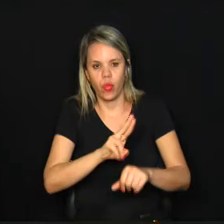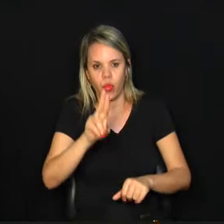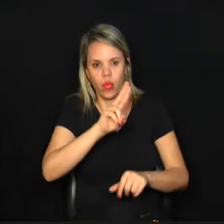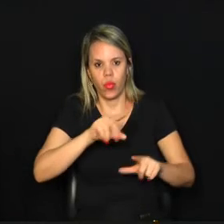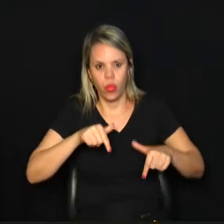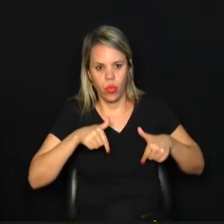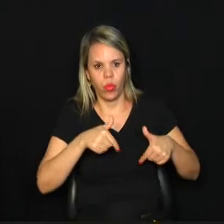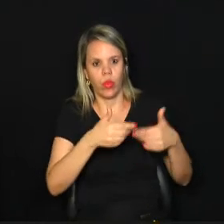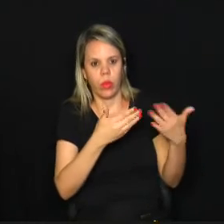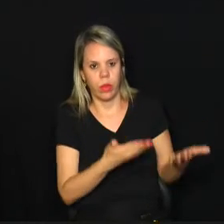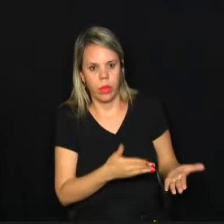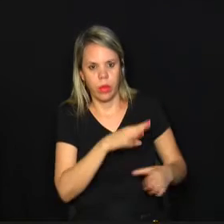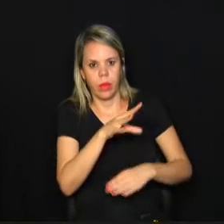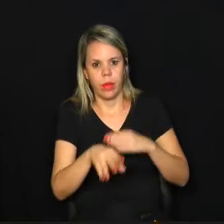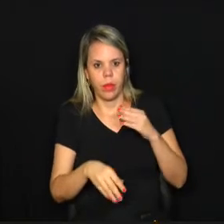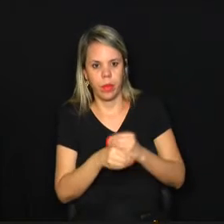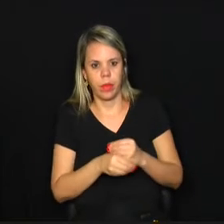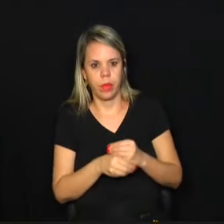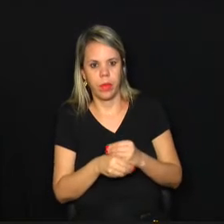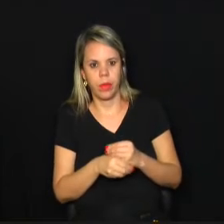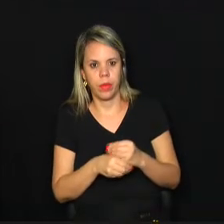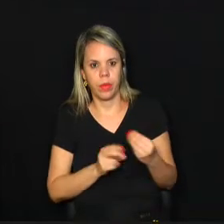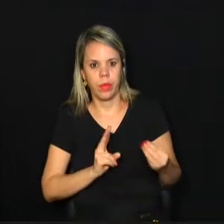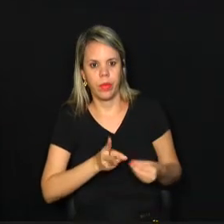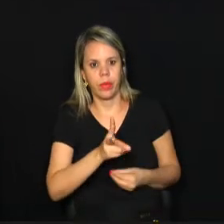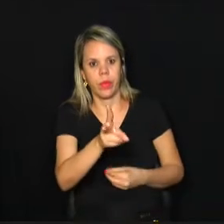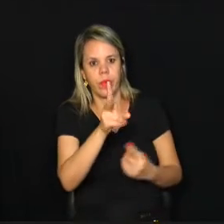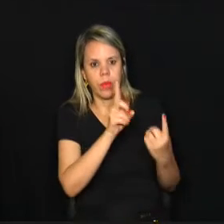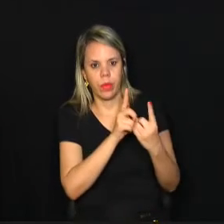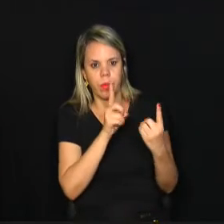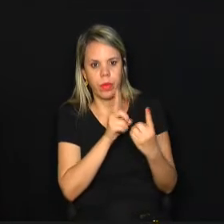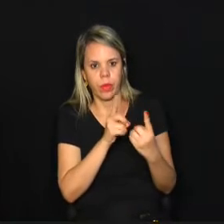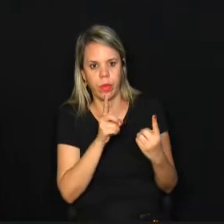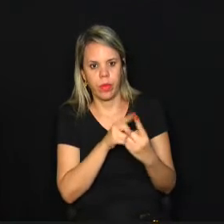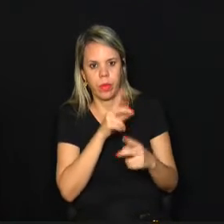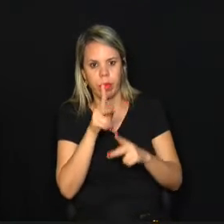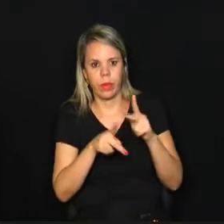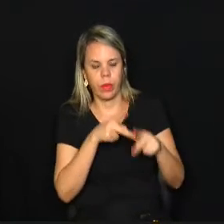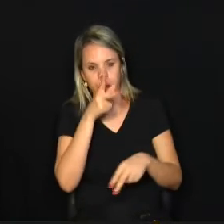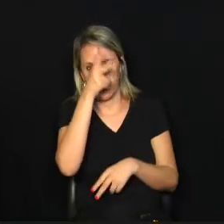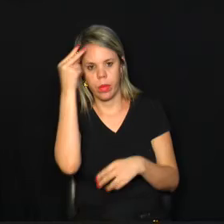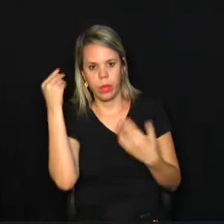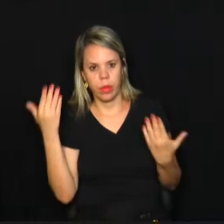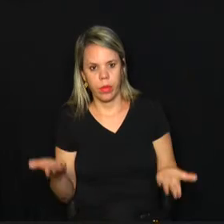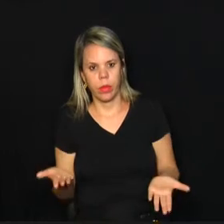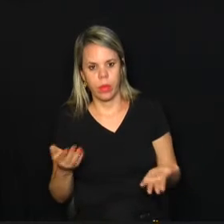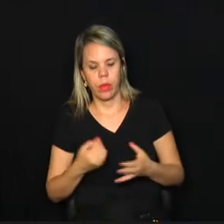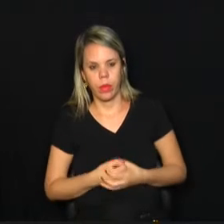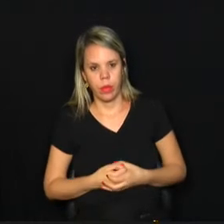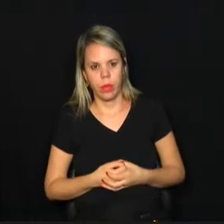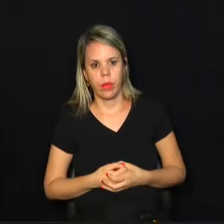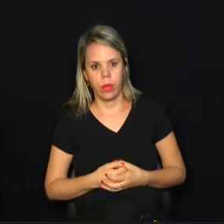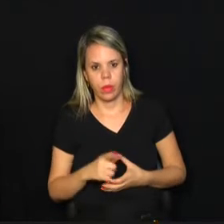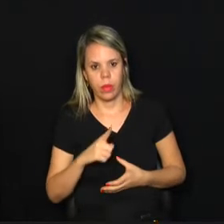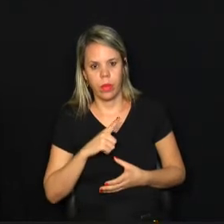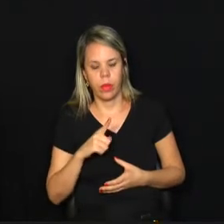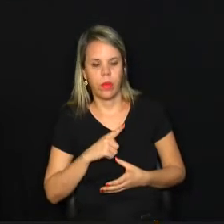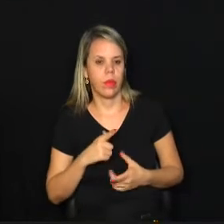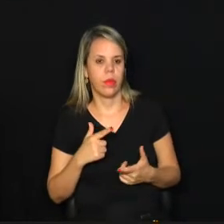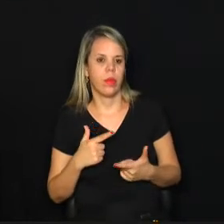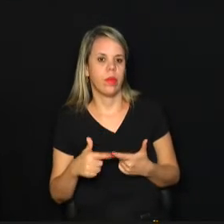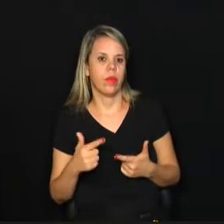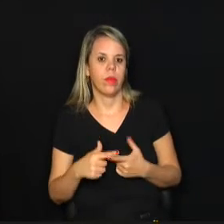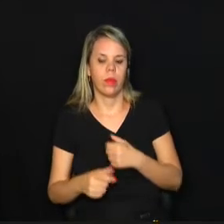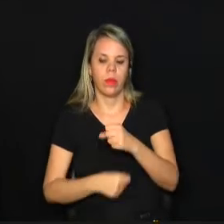ações para preencher lacunas e continuar atendendo a demanda do público. Essa demanda teve um agravante, que no